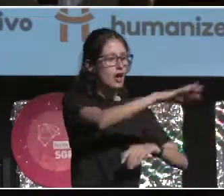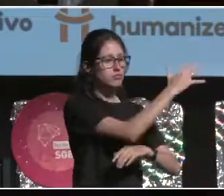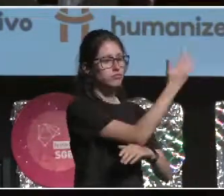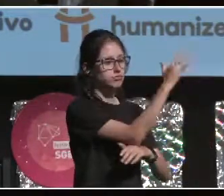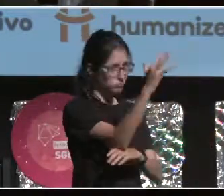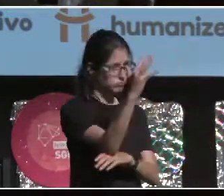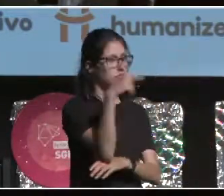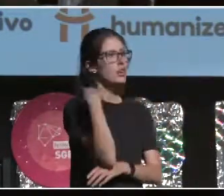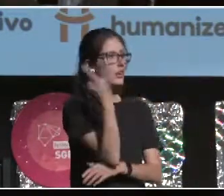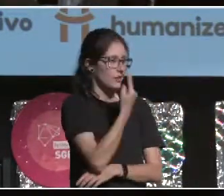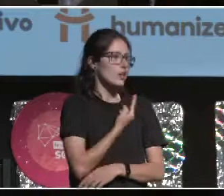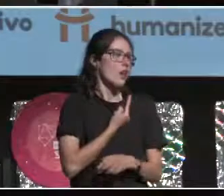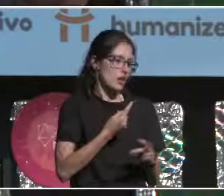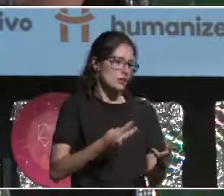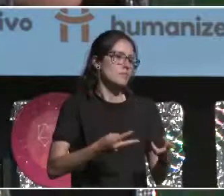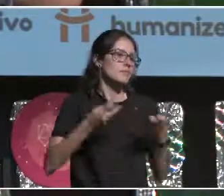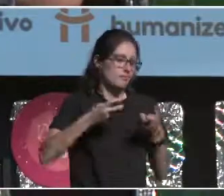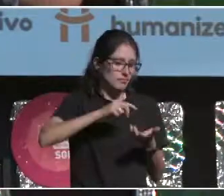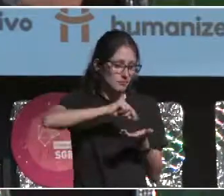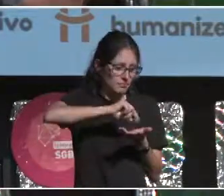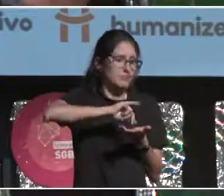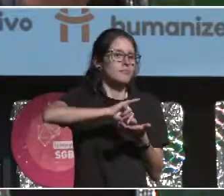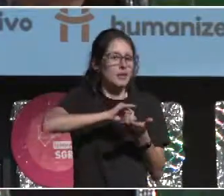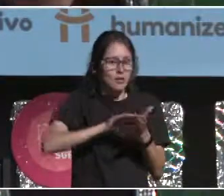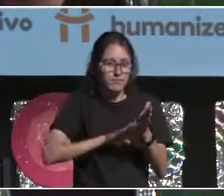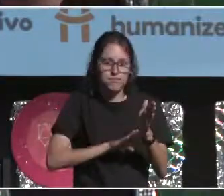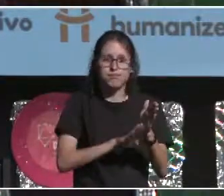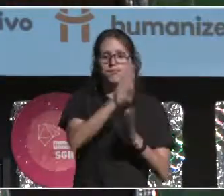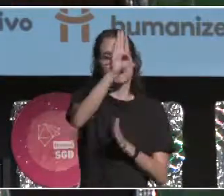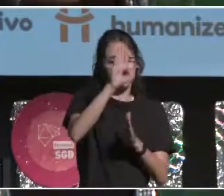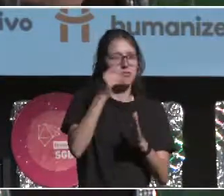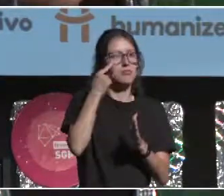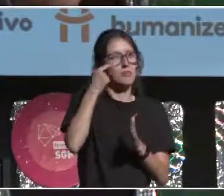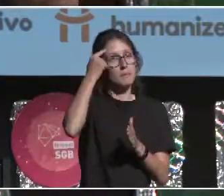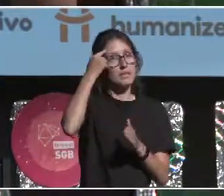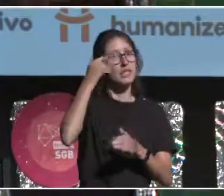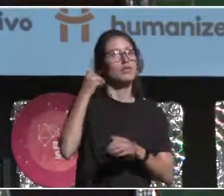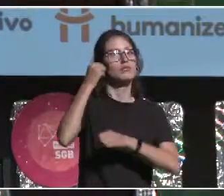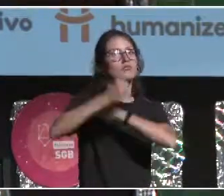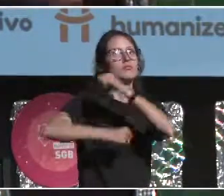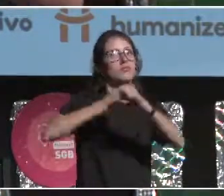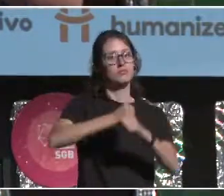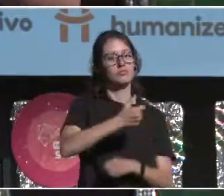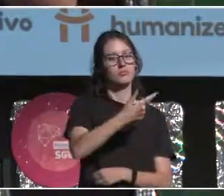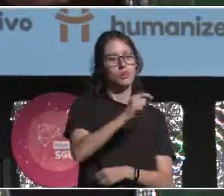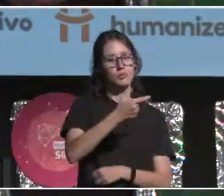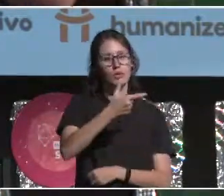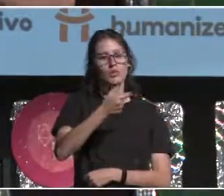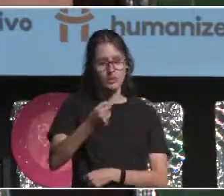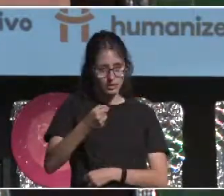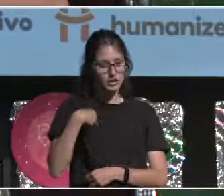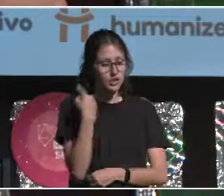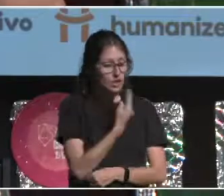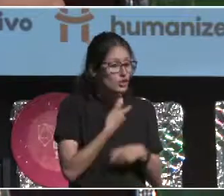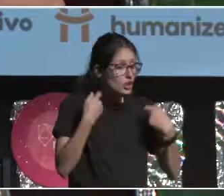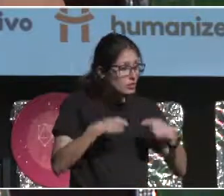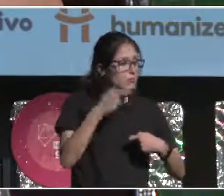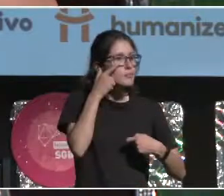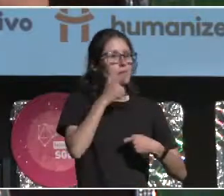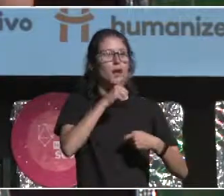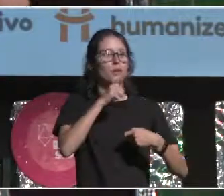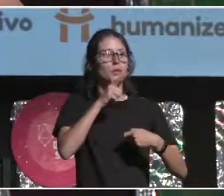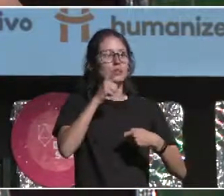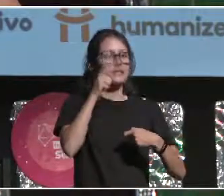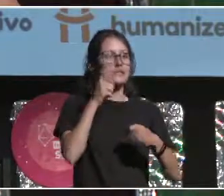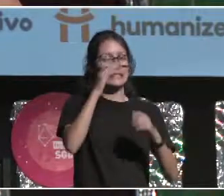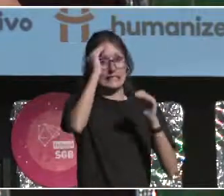avançou no capitalismo do século XX, tendo uma contabilidade financeira uniforme, nós precisamos, para cumprir a agenda de